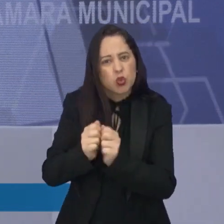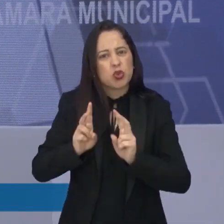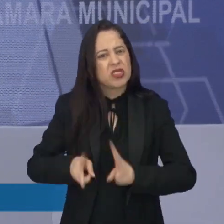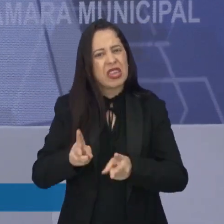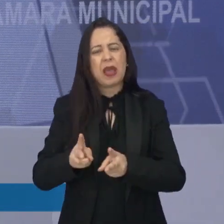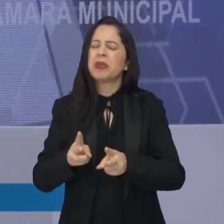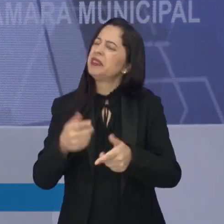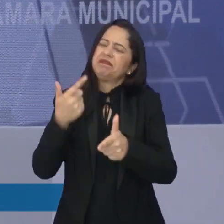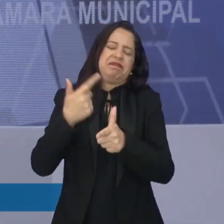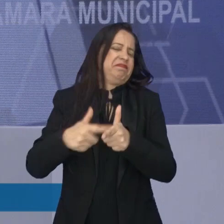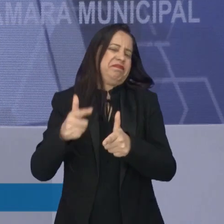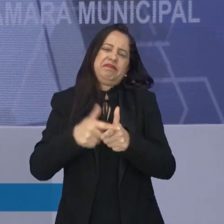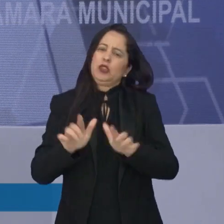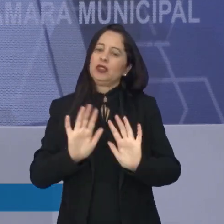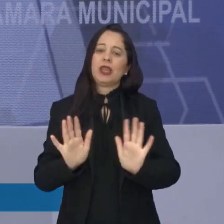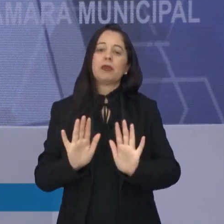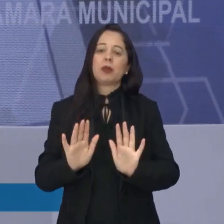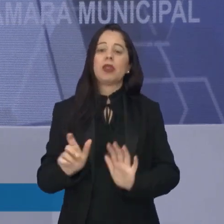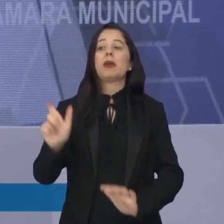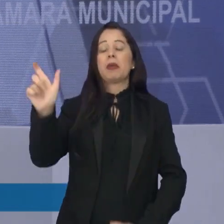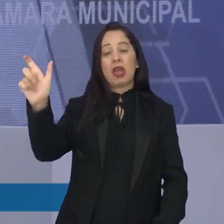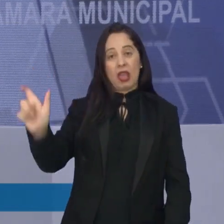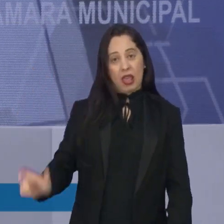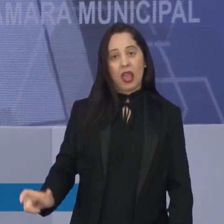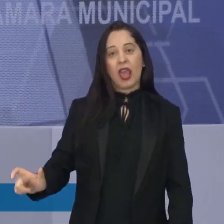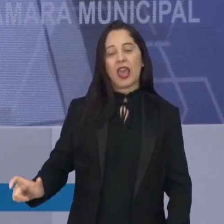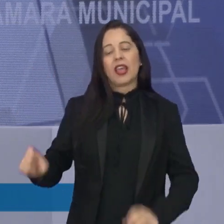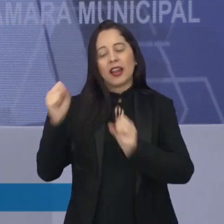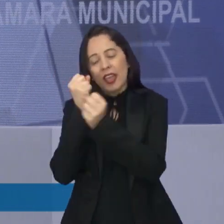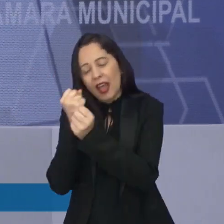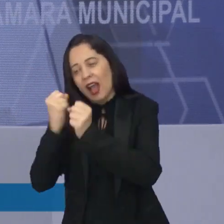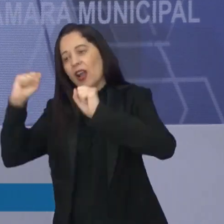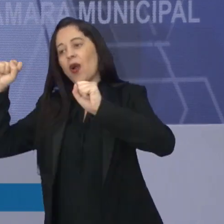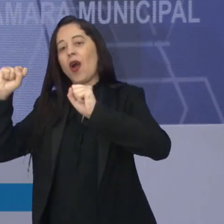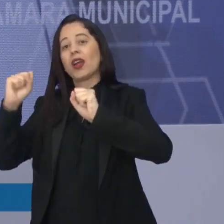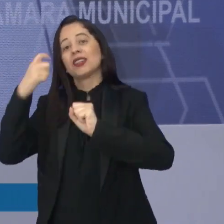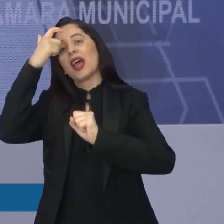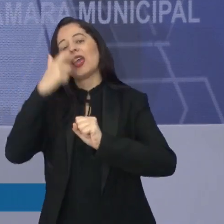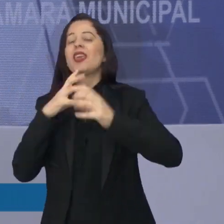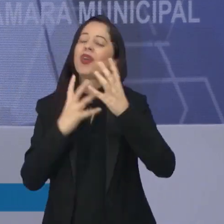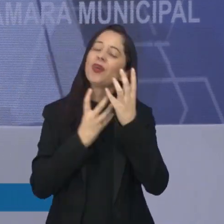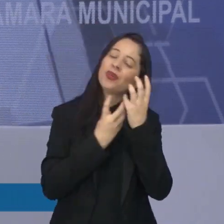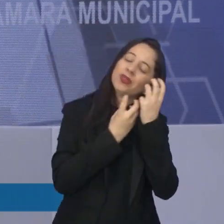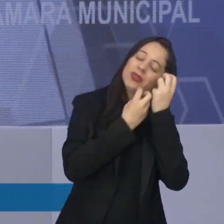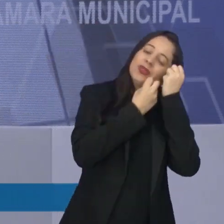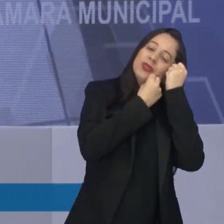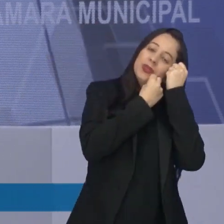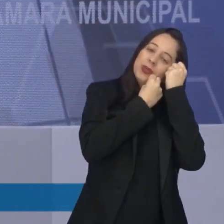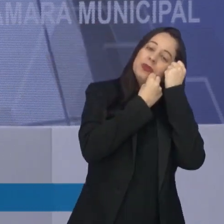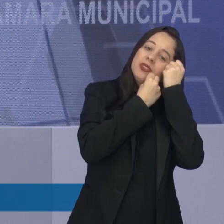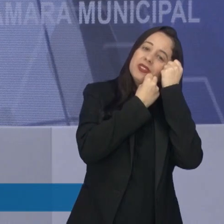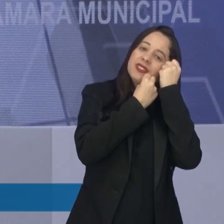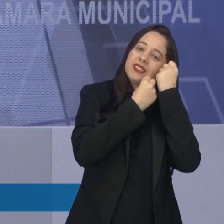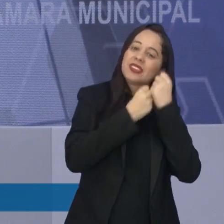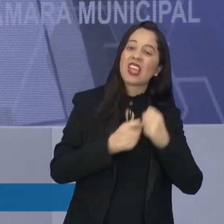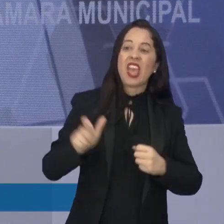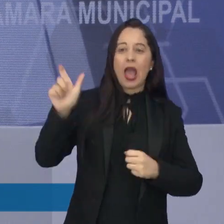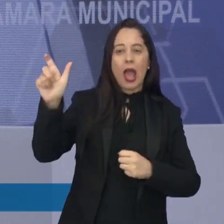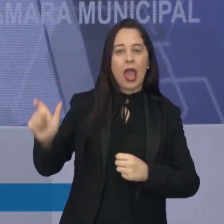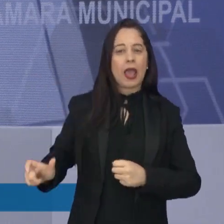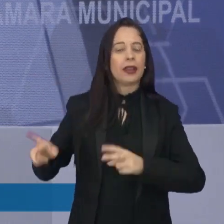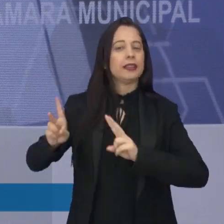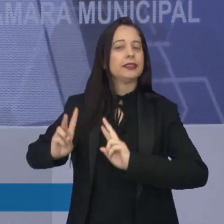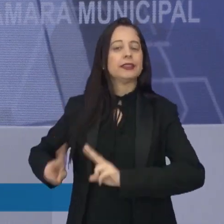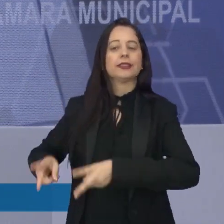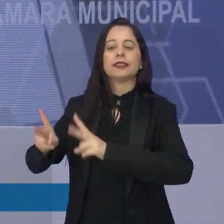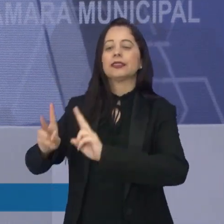não importa. Meu irmão desperto enquanto eu durmo. Meu irmão me mostra, do detrás na noite, sua